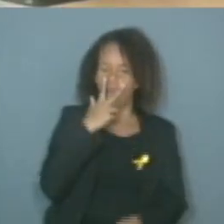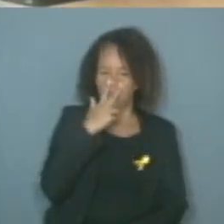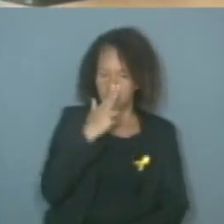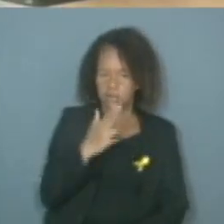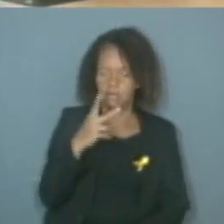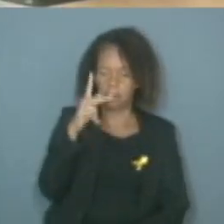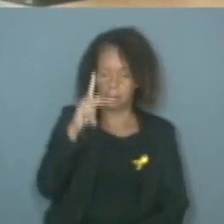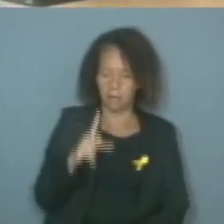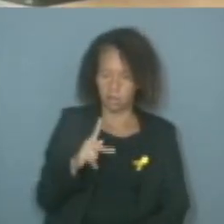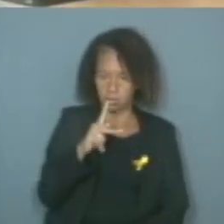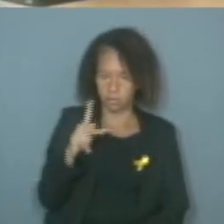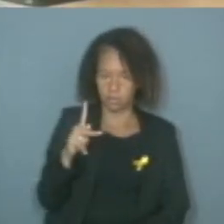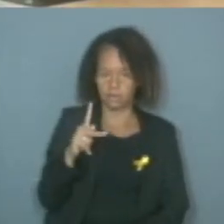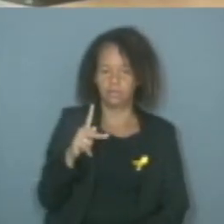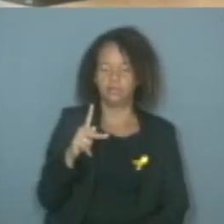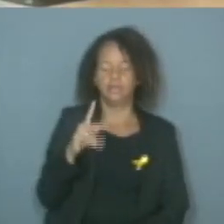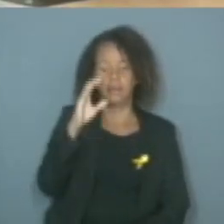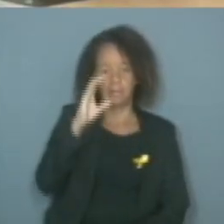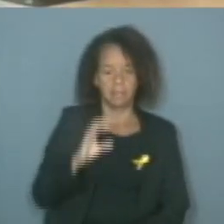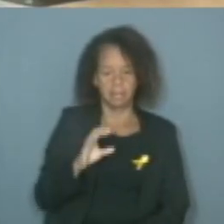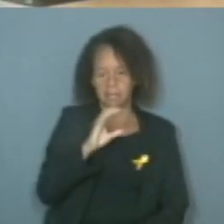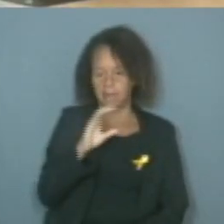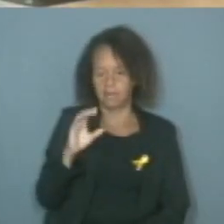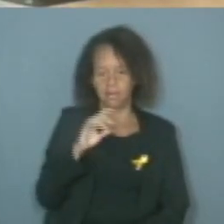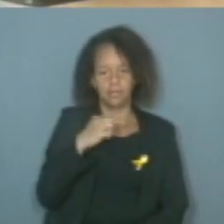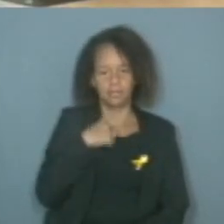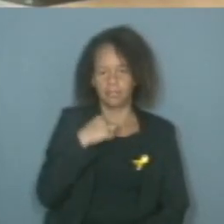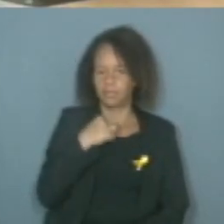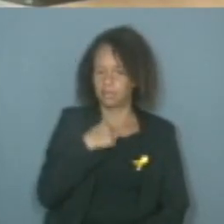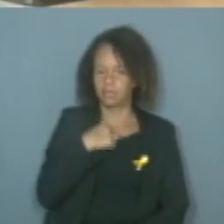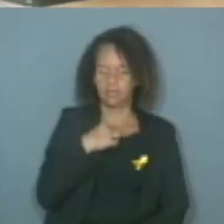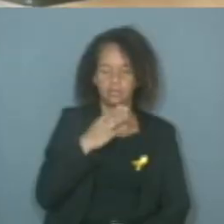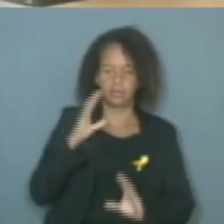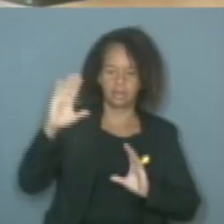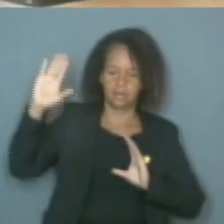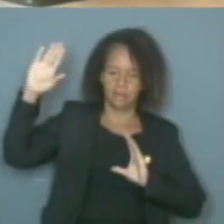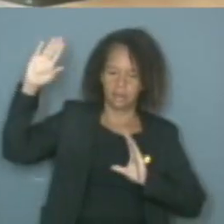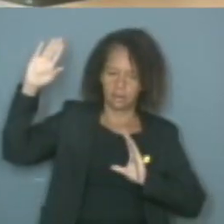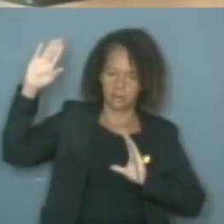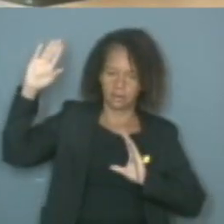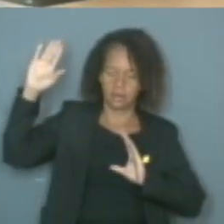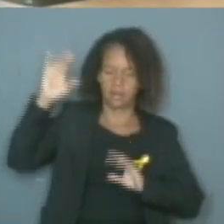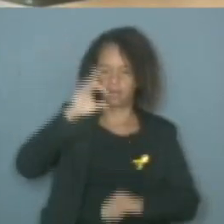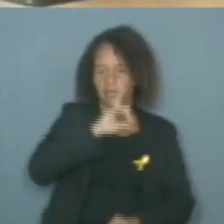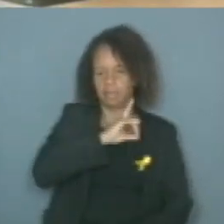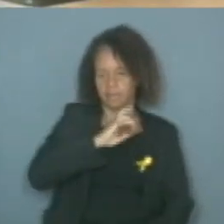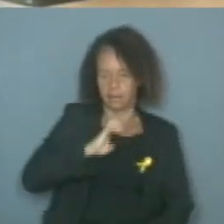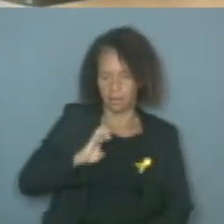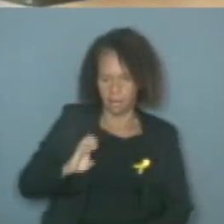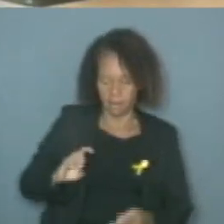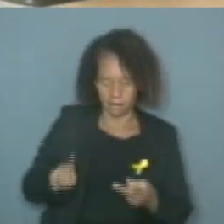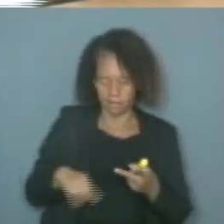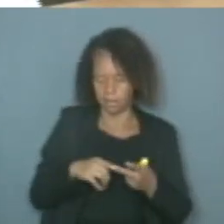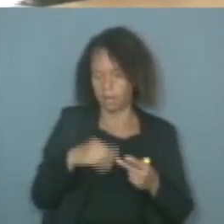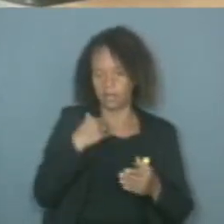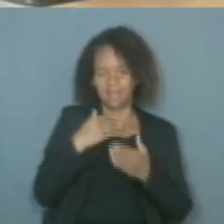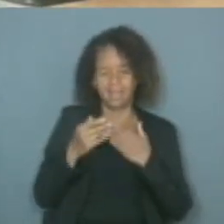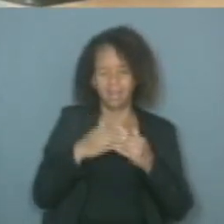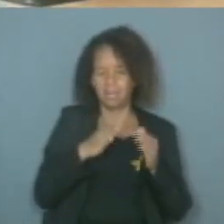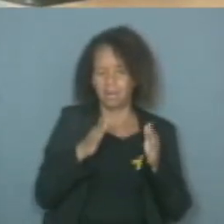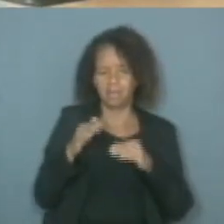que pastores e padres não deviam se candidatar a deputados,